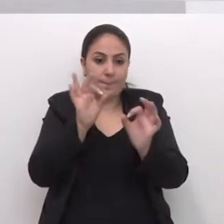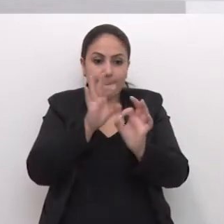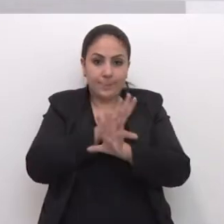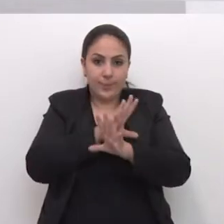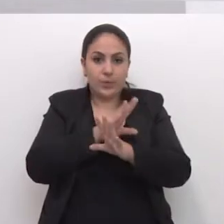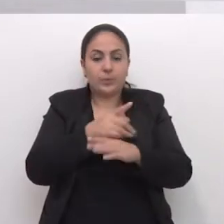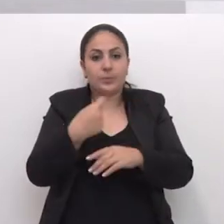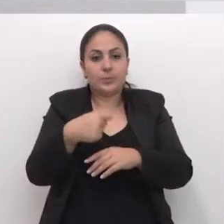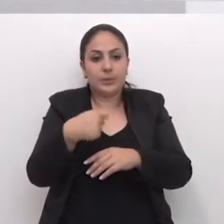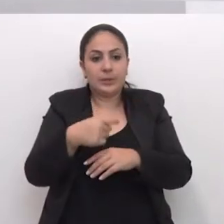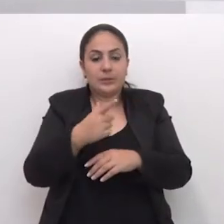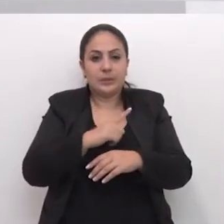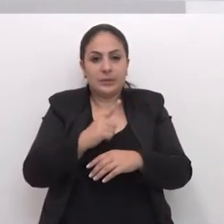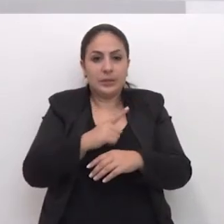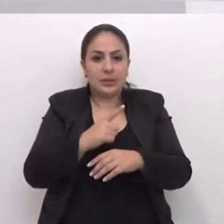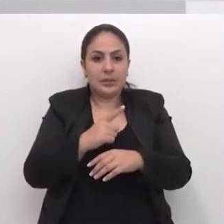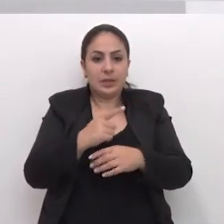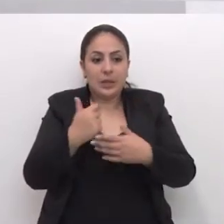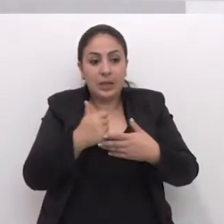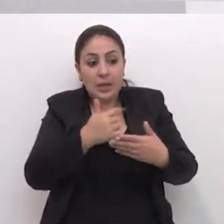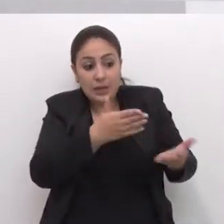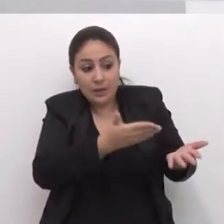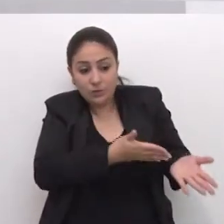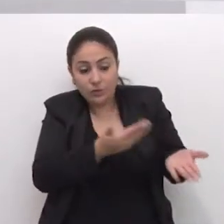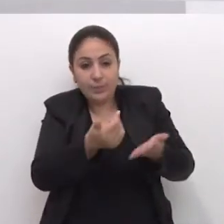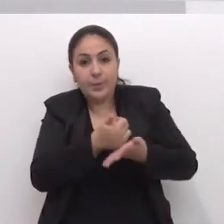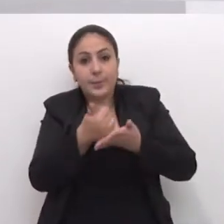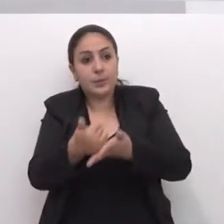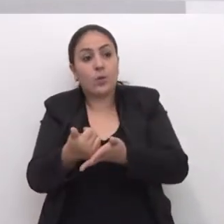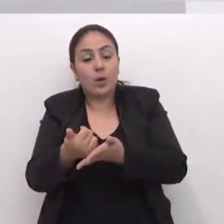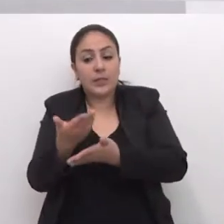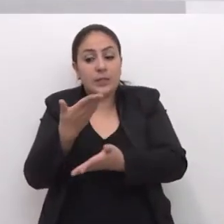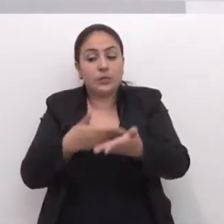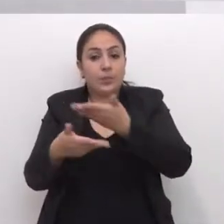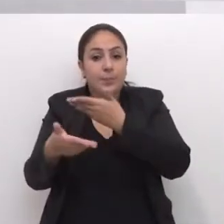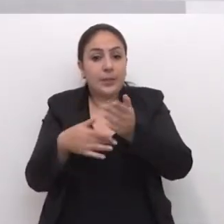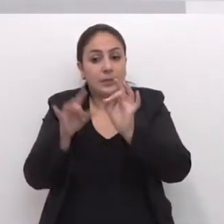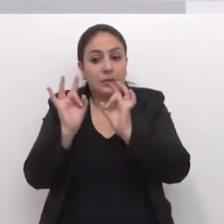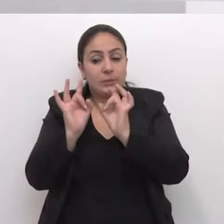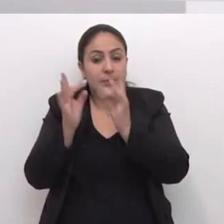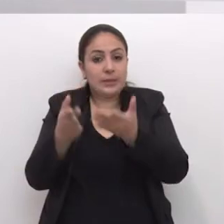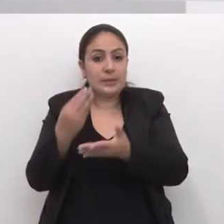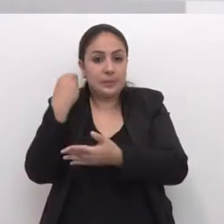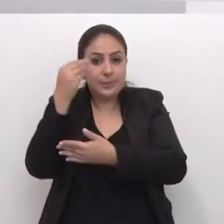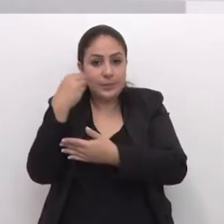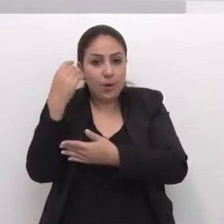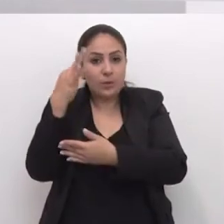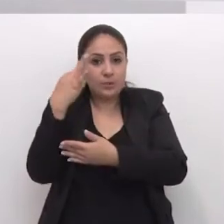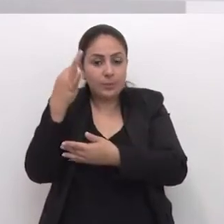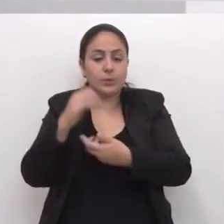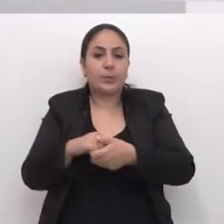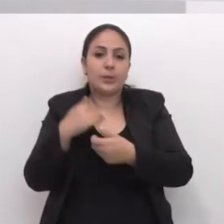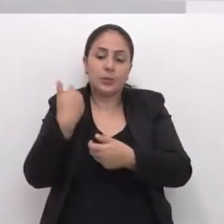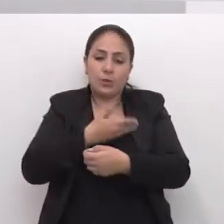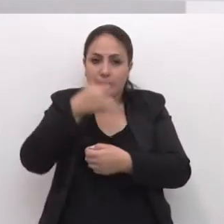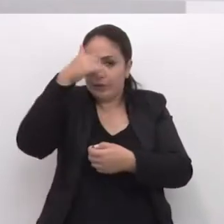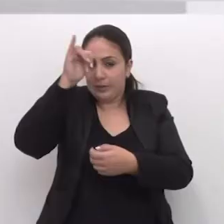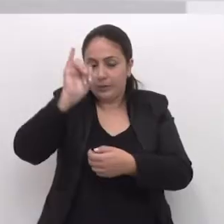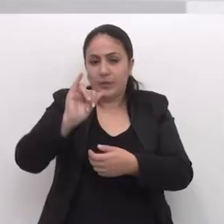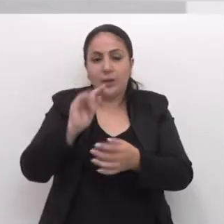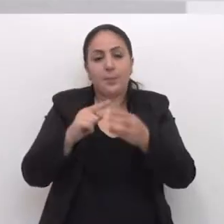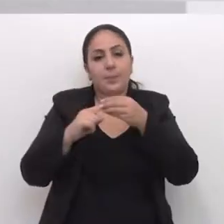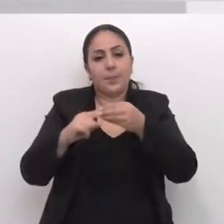têm que estar preparado, têm que levar as pessoas a consultar, a procurar um especialista, para a gente tentar